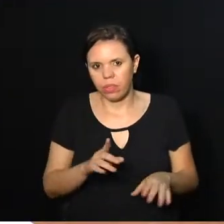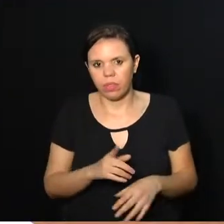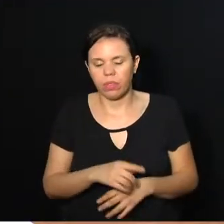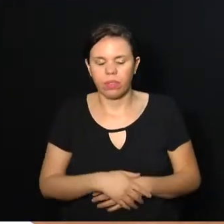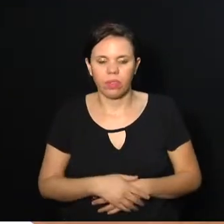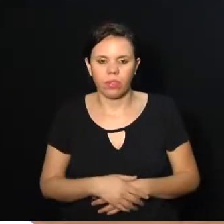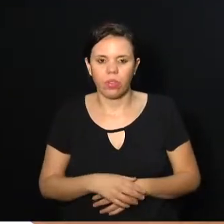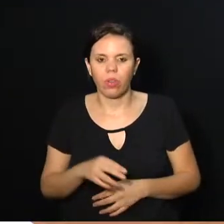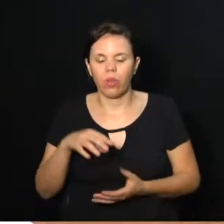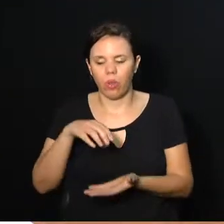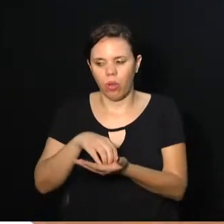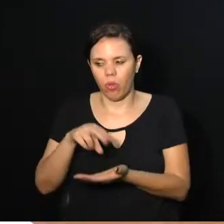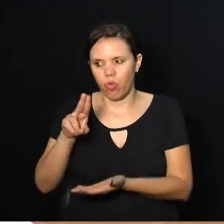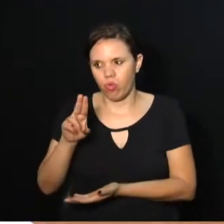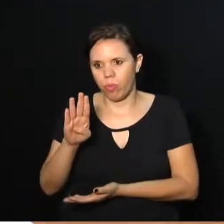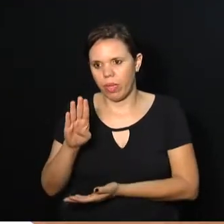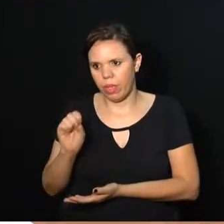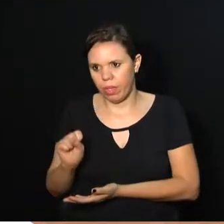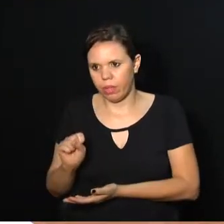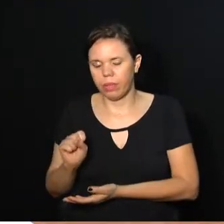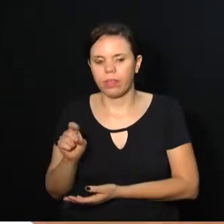a UBS, ela